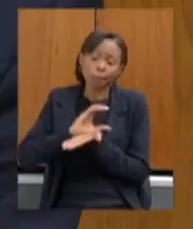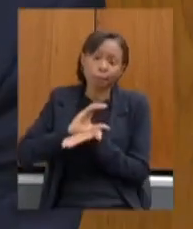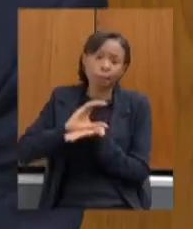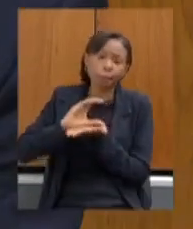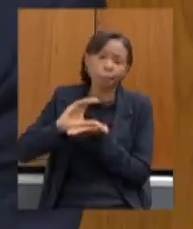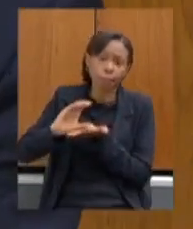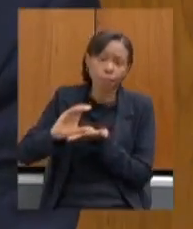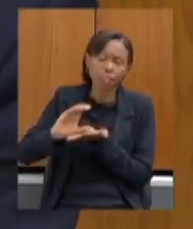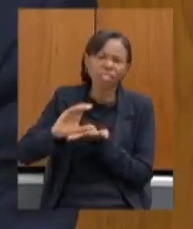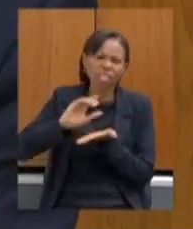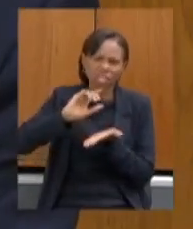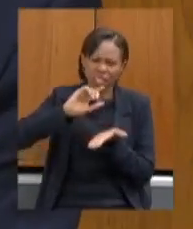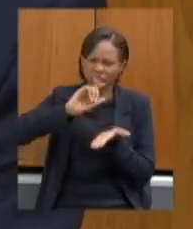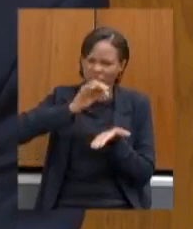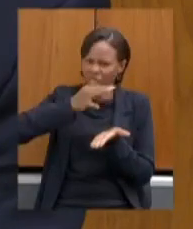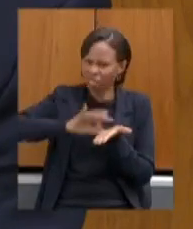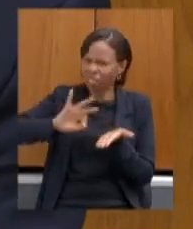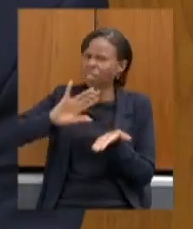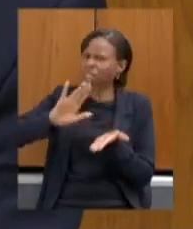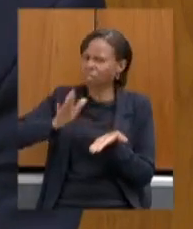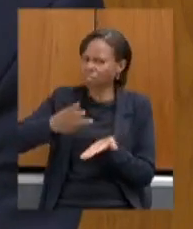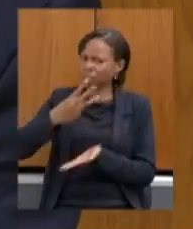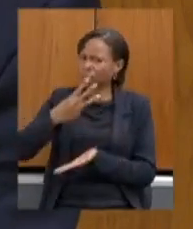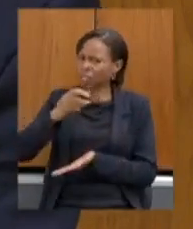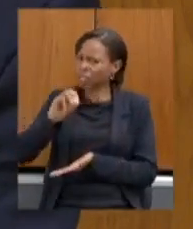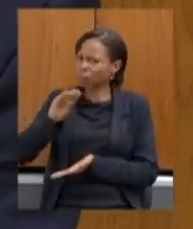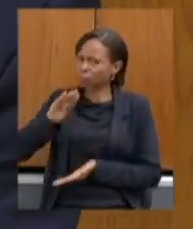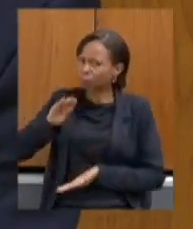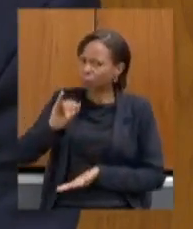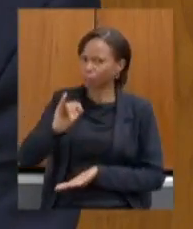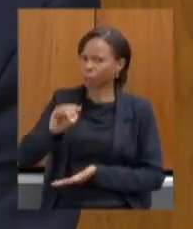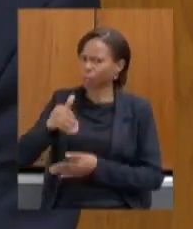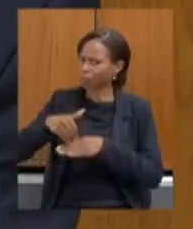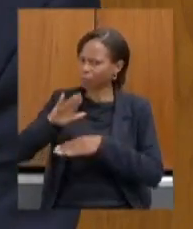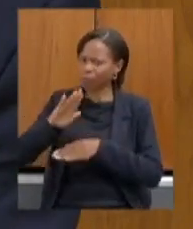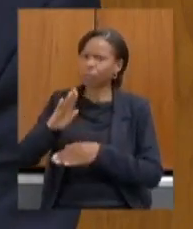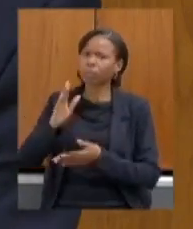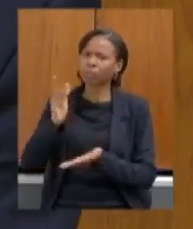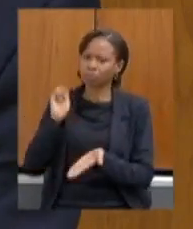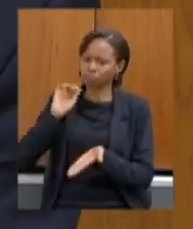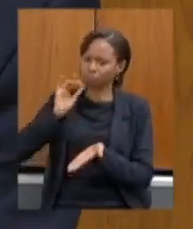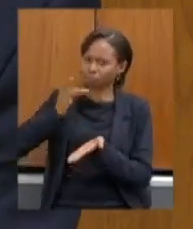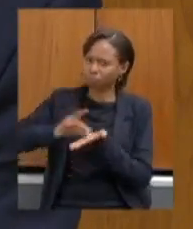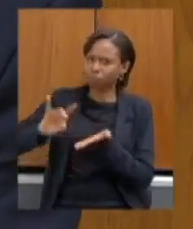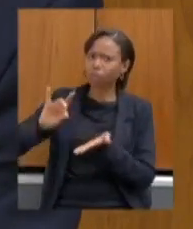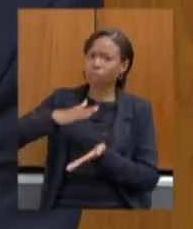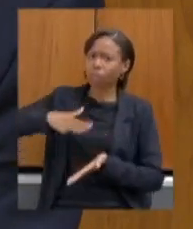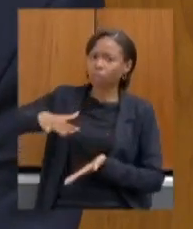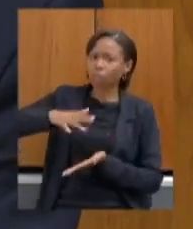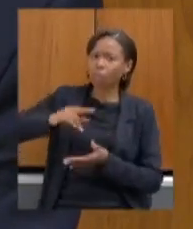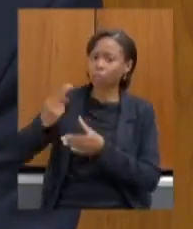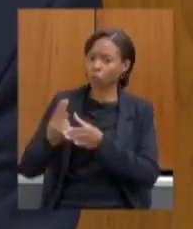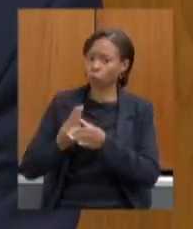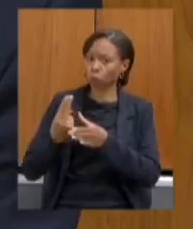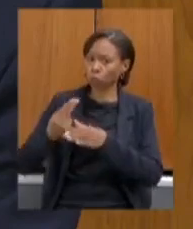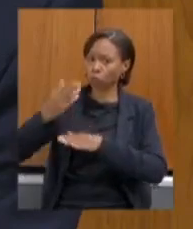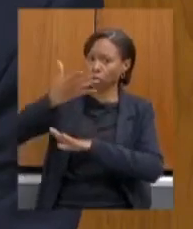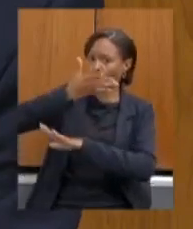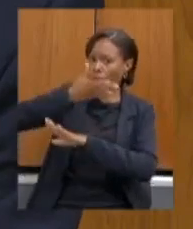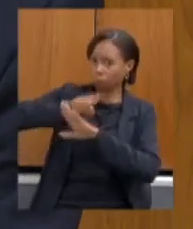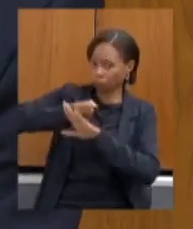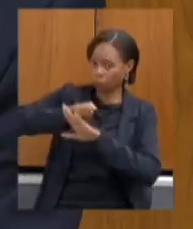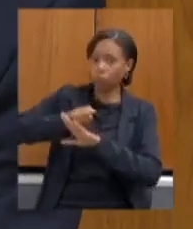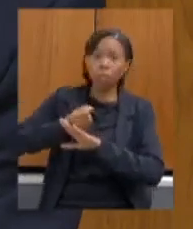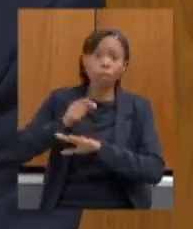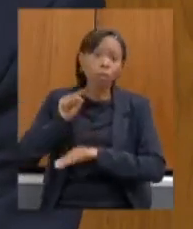assinado, mais de 30 bilhões de investimentos na área de usina solar fotovoltaica, e o próprio prefeito